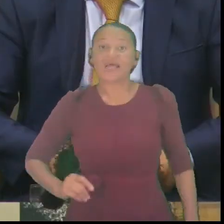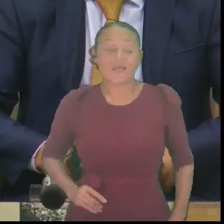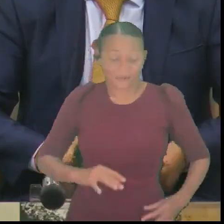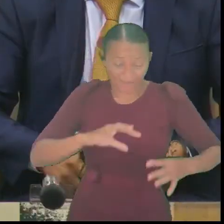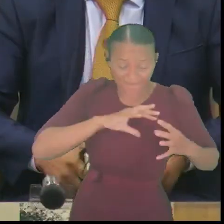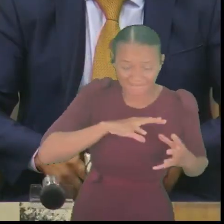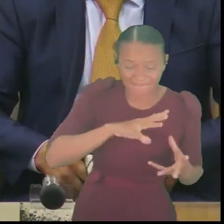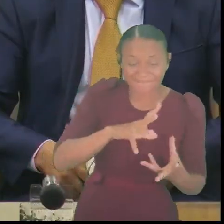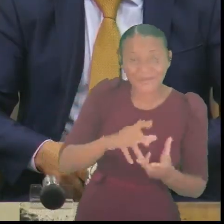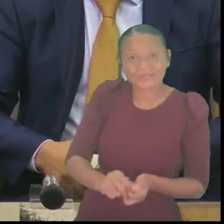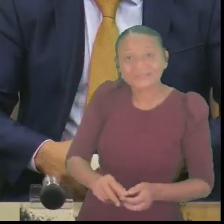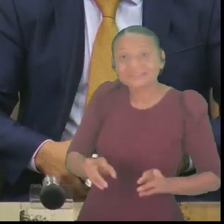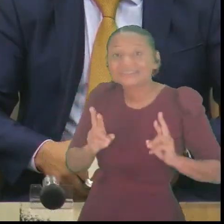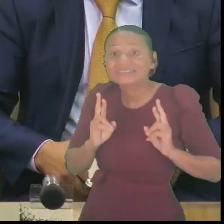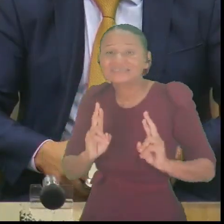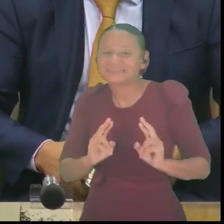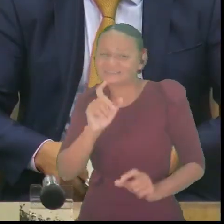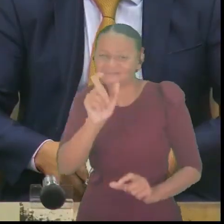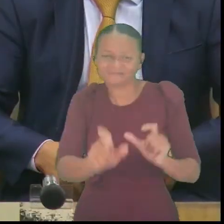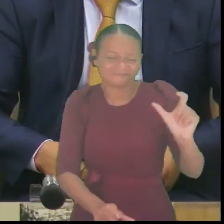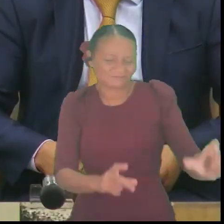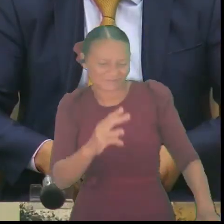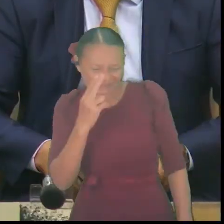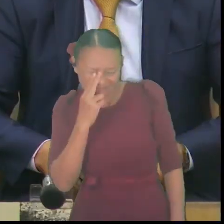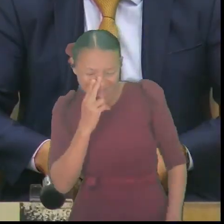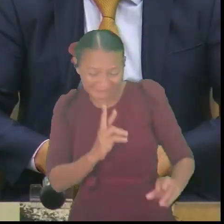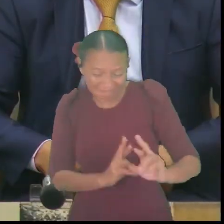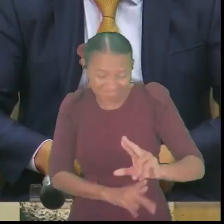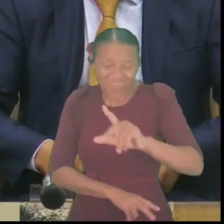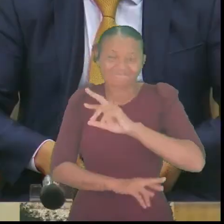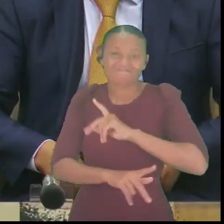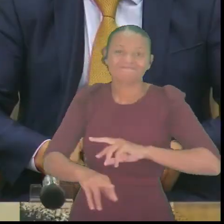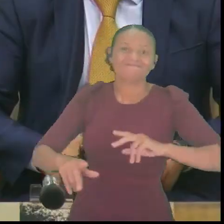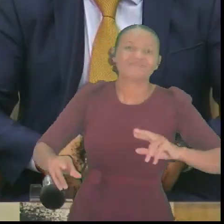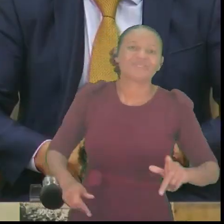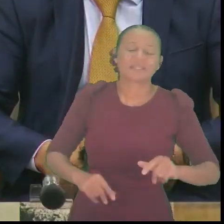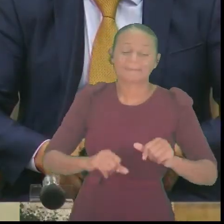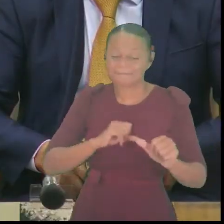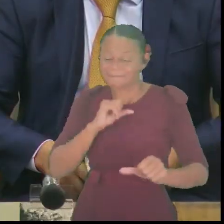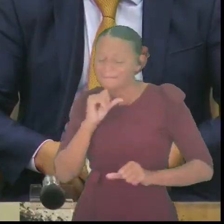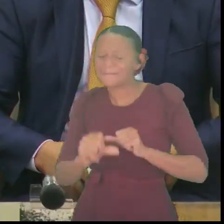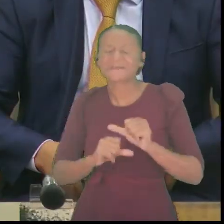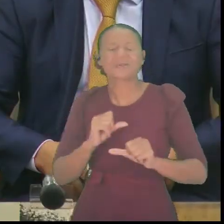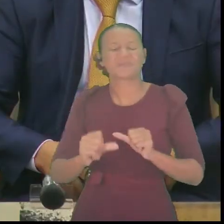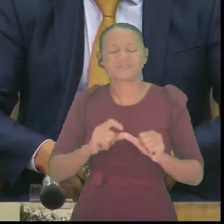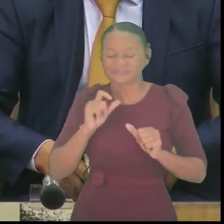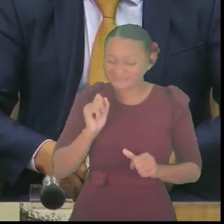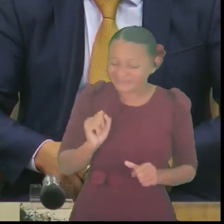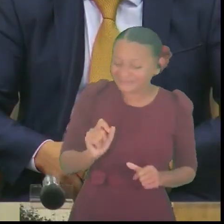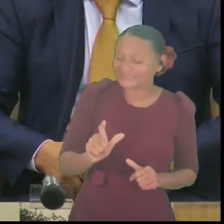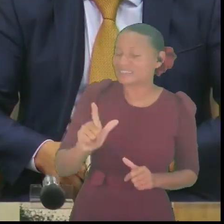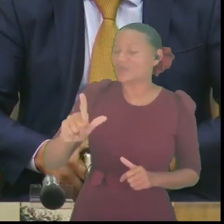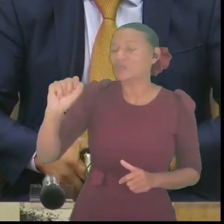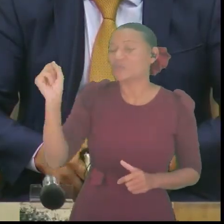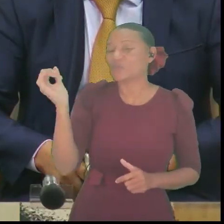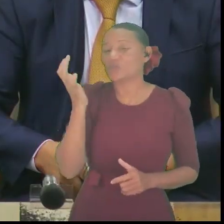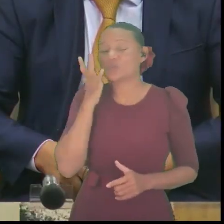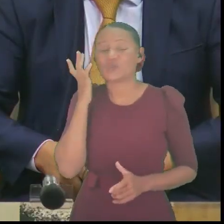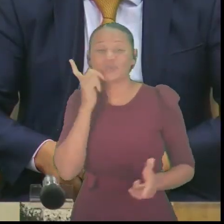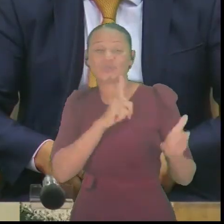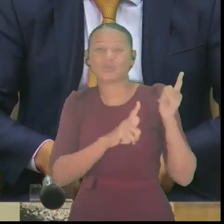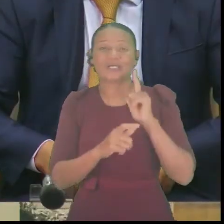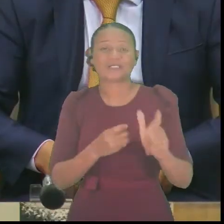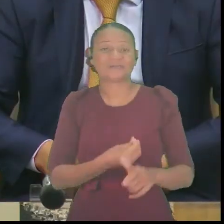mundo espera que os crentes sejam diferentes, para que esse mundo tenha sal e tenha luz para